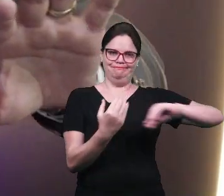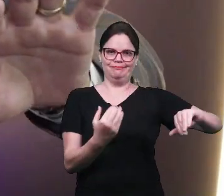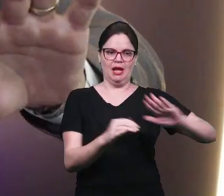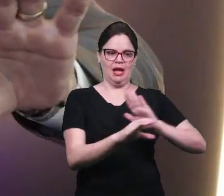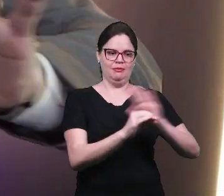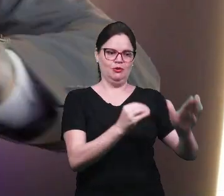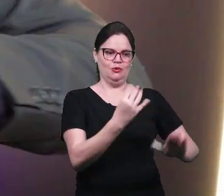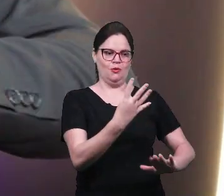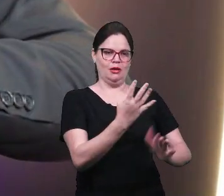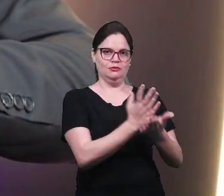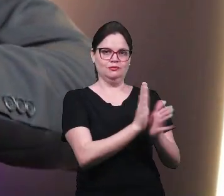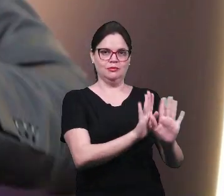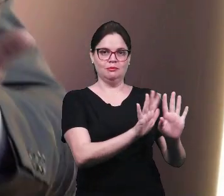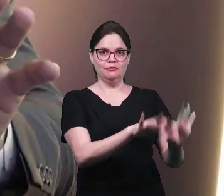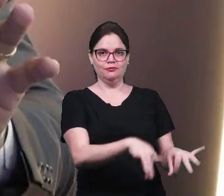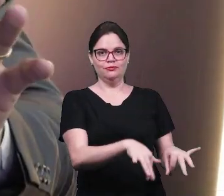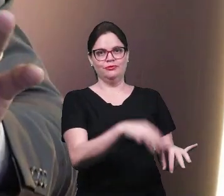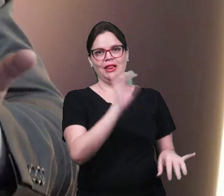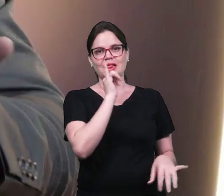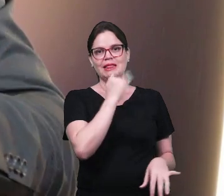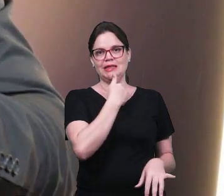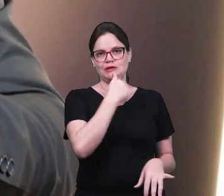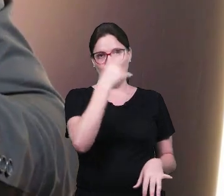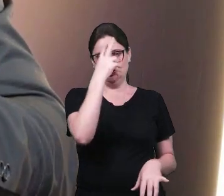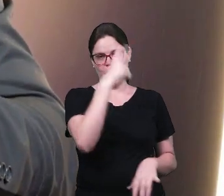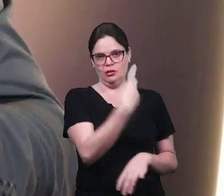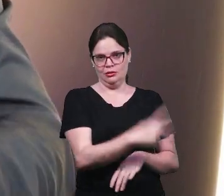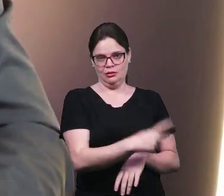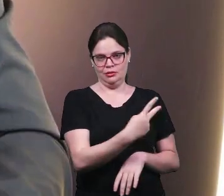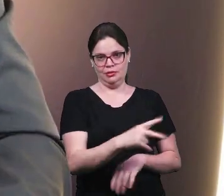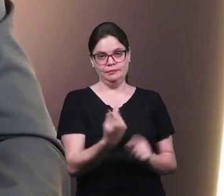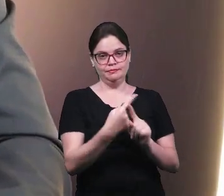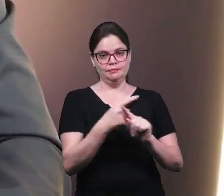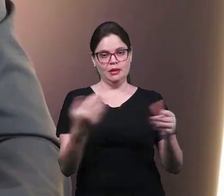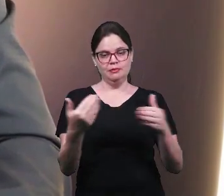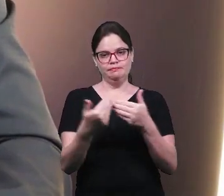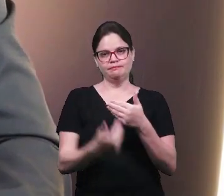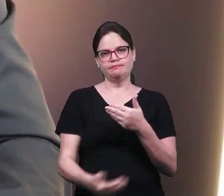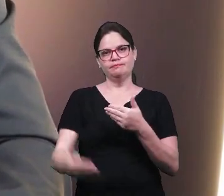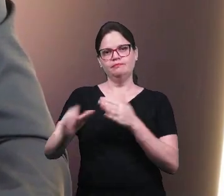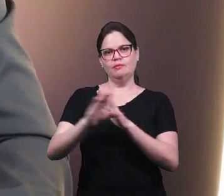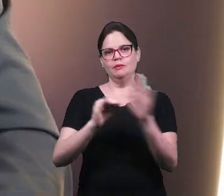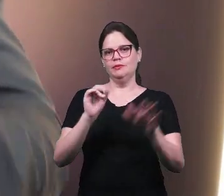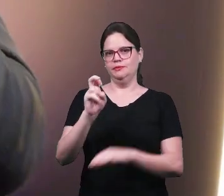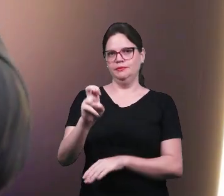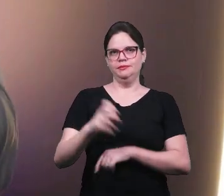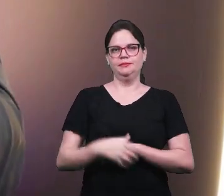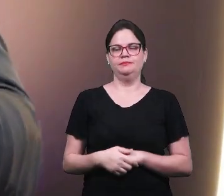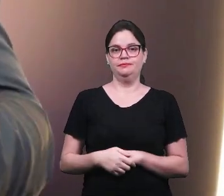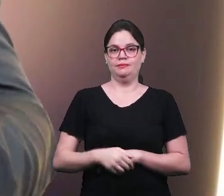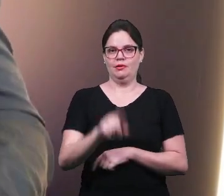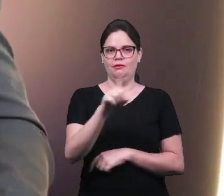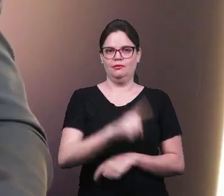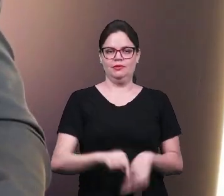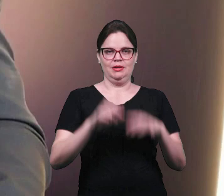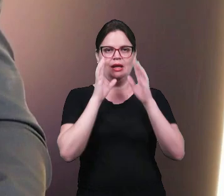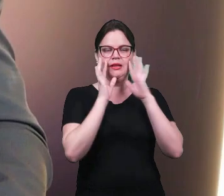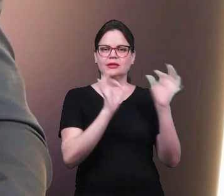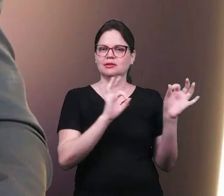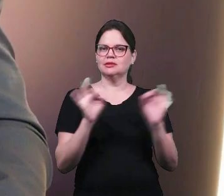né? Uhum. É uma história triste, mas agora vem a história ali no capítulo 5. E você que nos